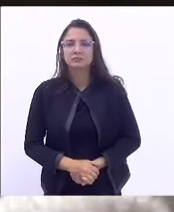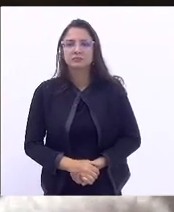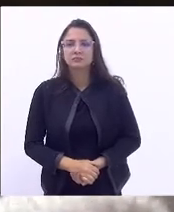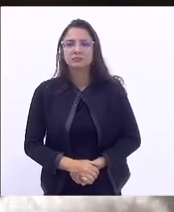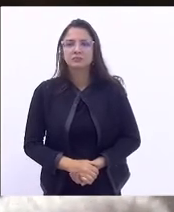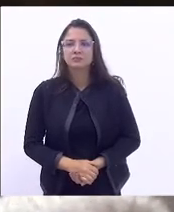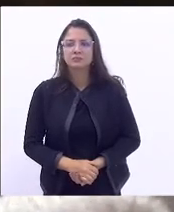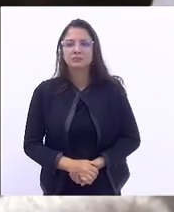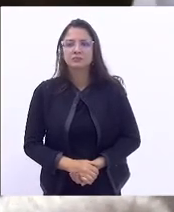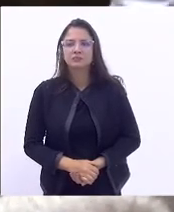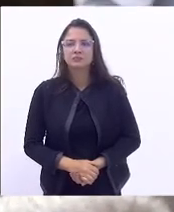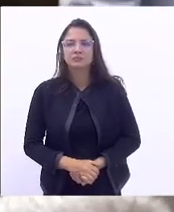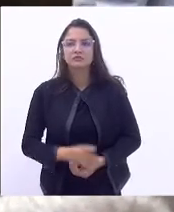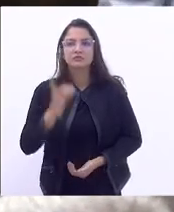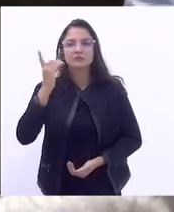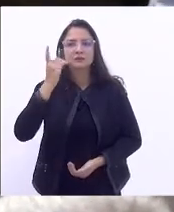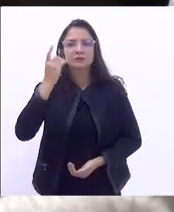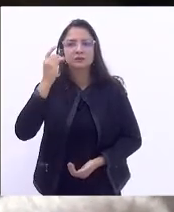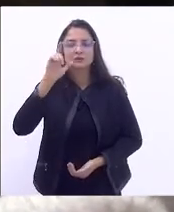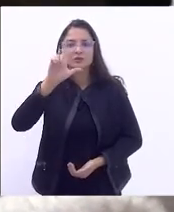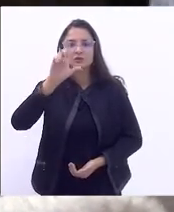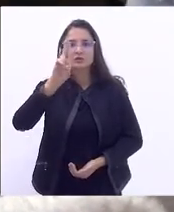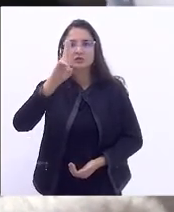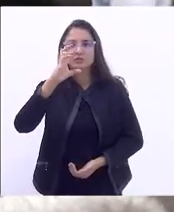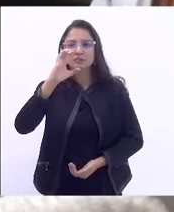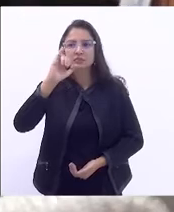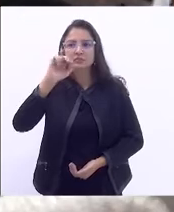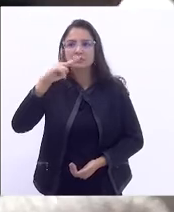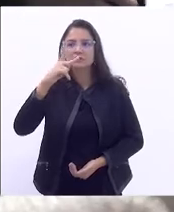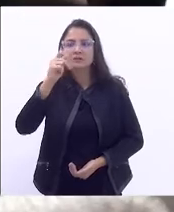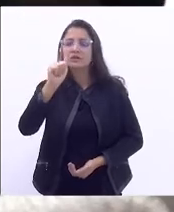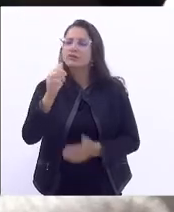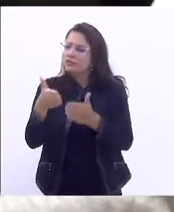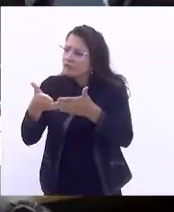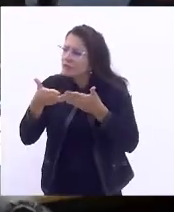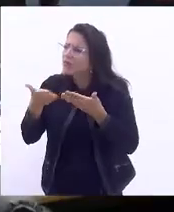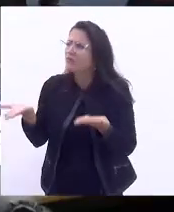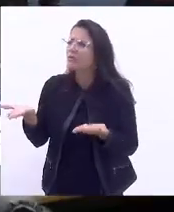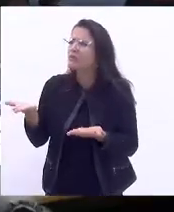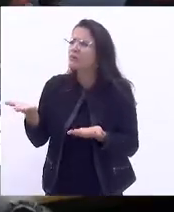Deputada Lucinha, por favor, deputada Lucinha. Fica aqui perto da gente.